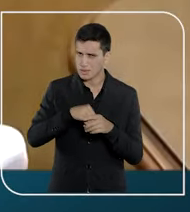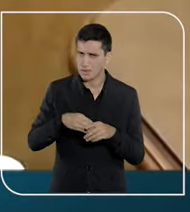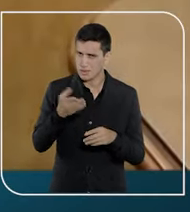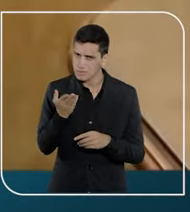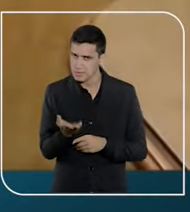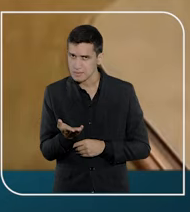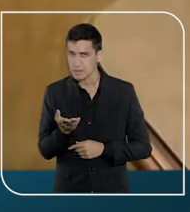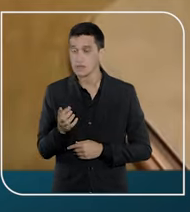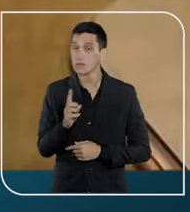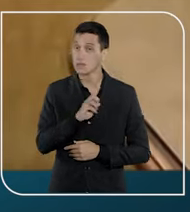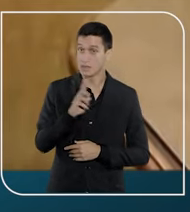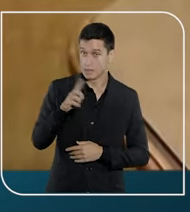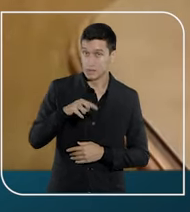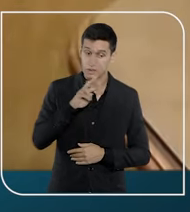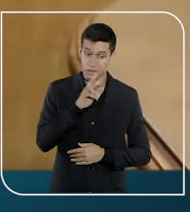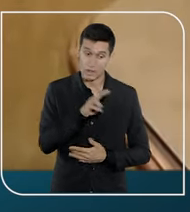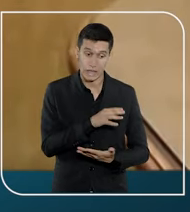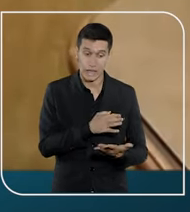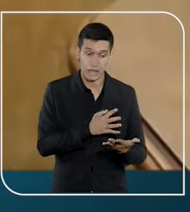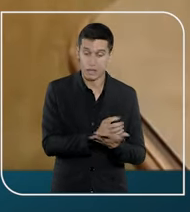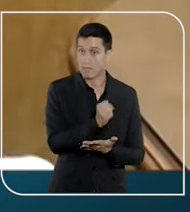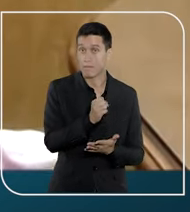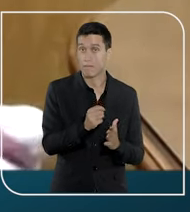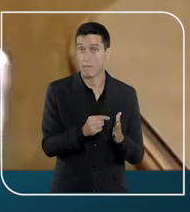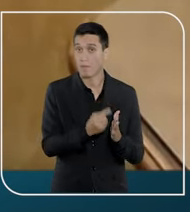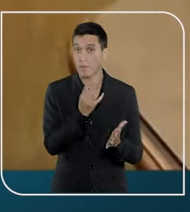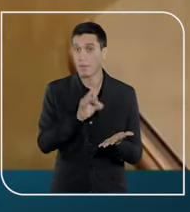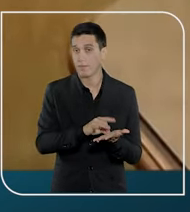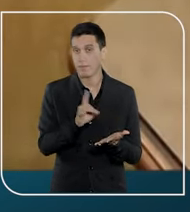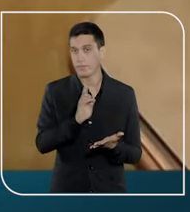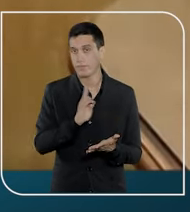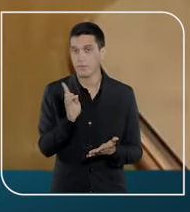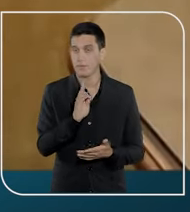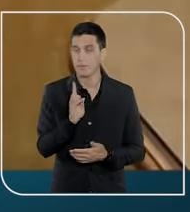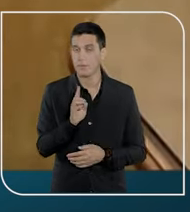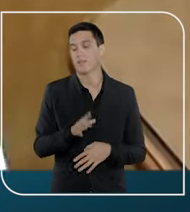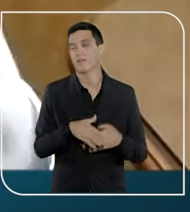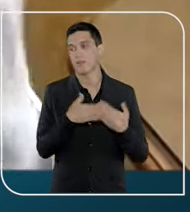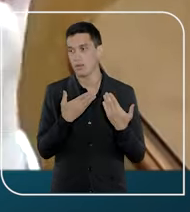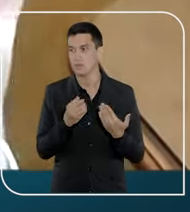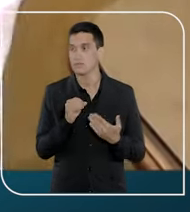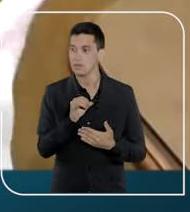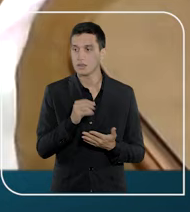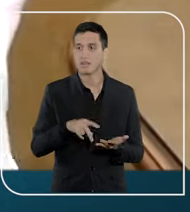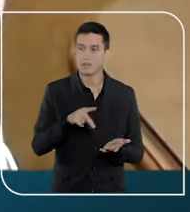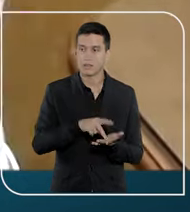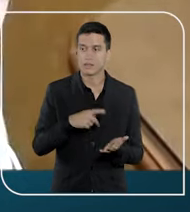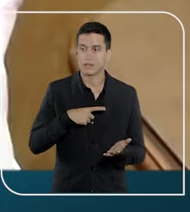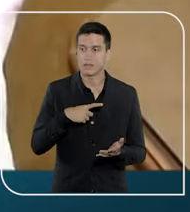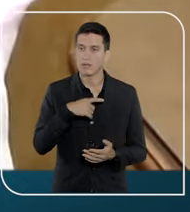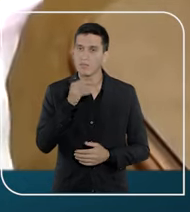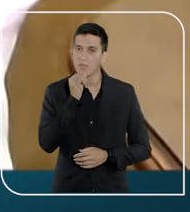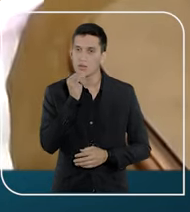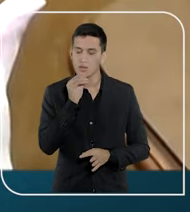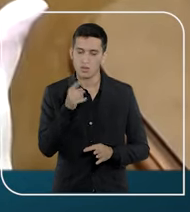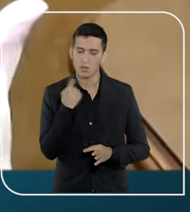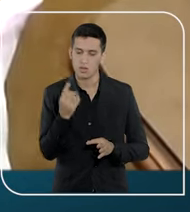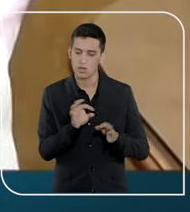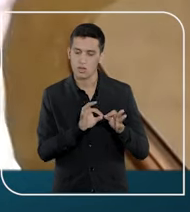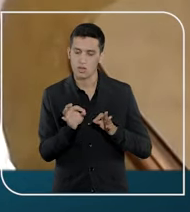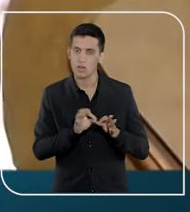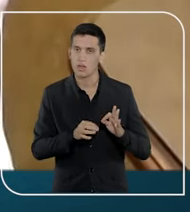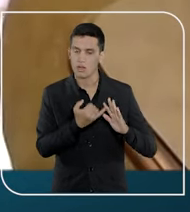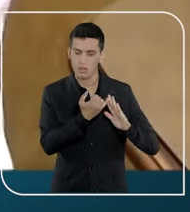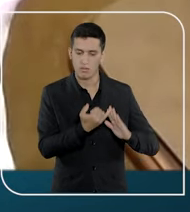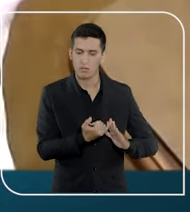de aquisição originária. E aí, se tiver, por exemplo, nós adjudicamos um imóvel,